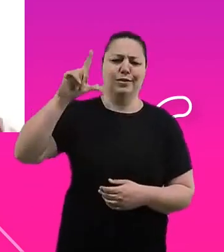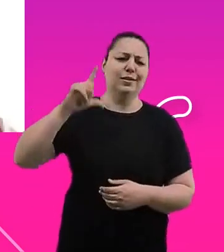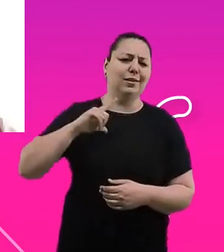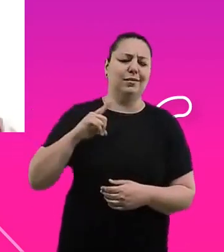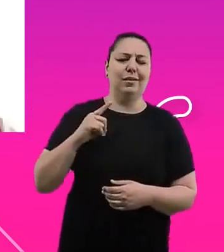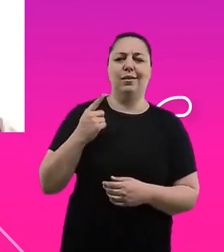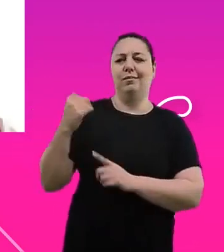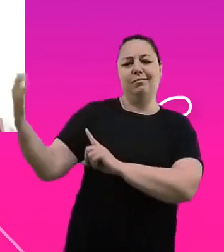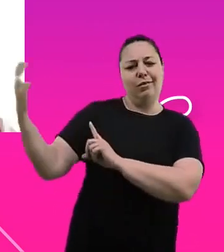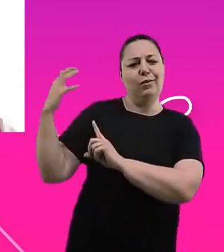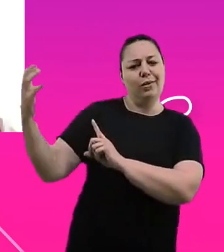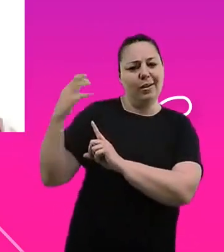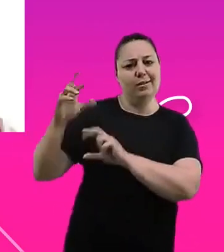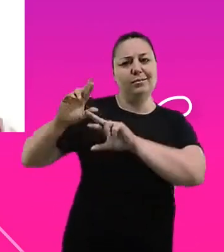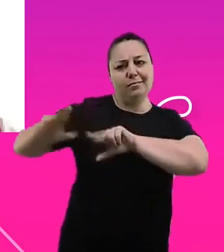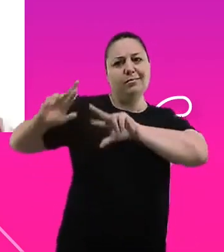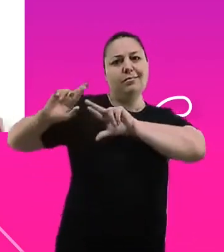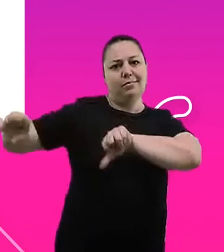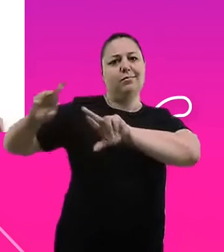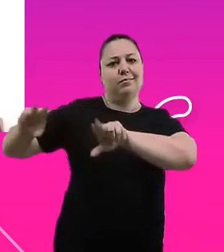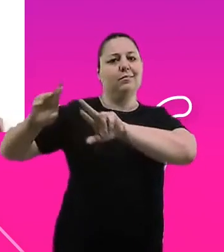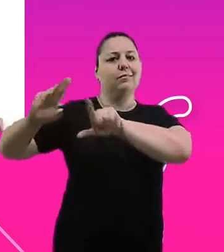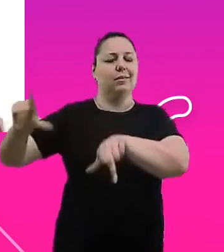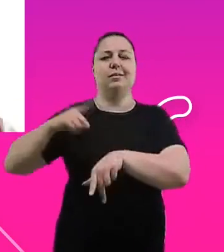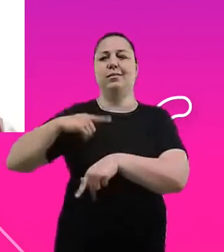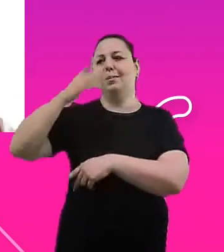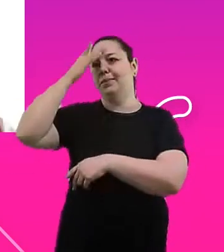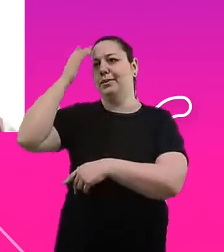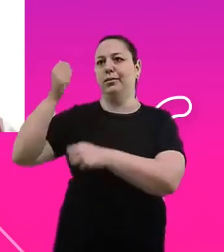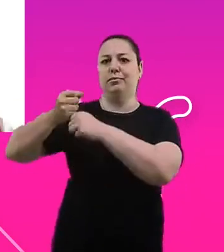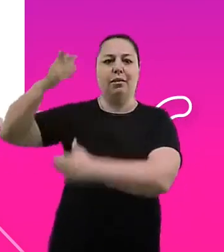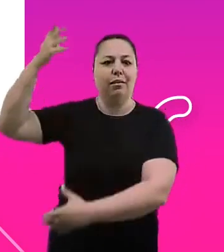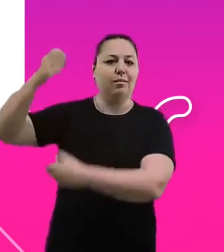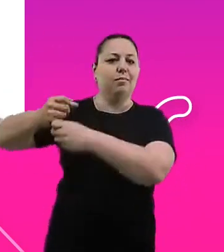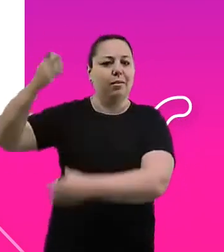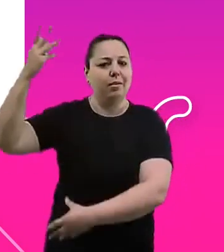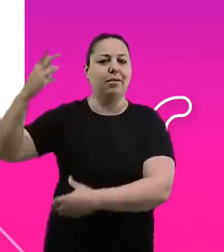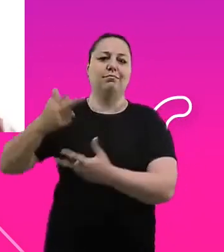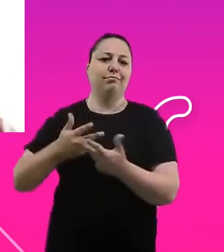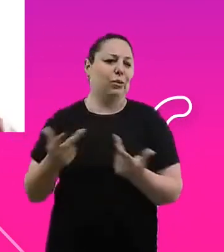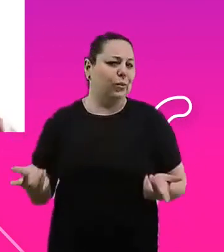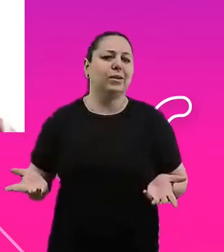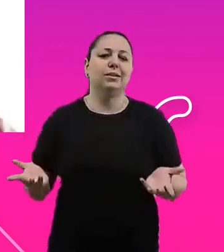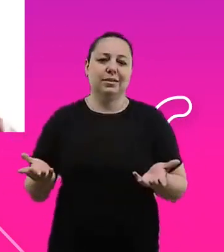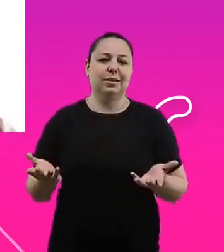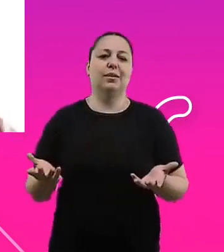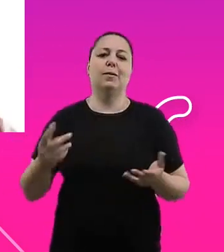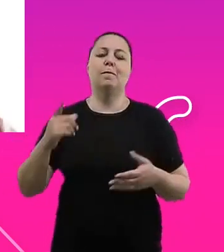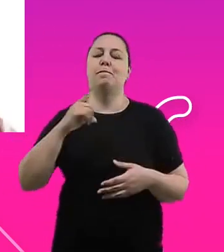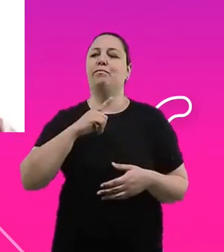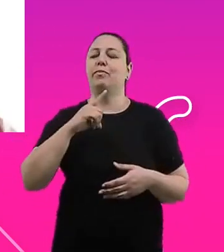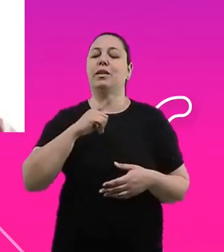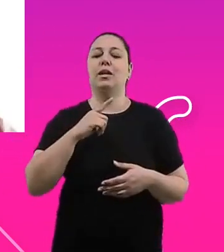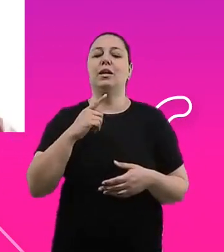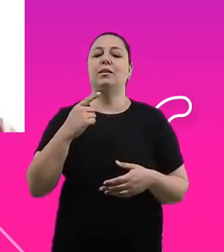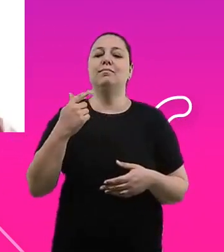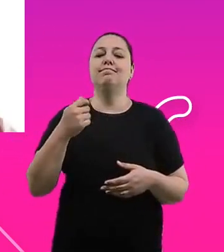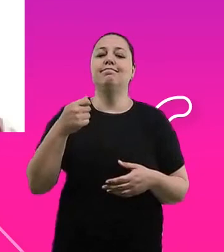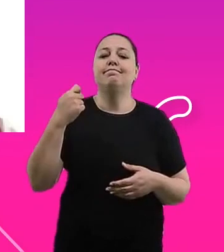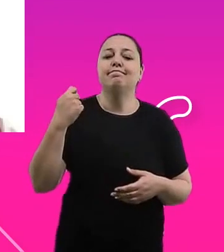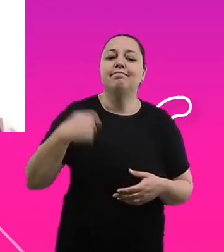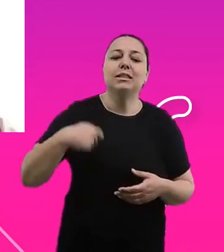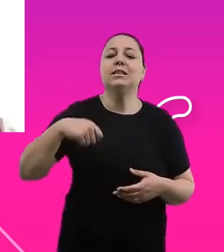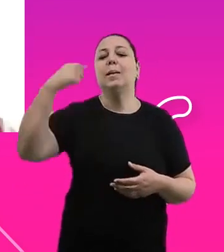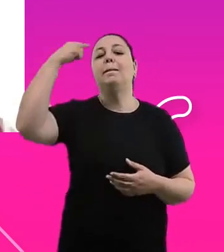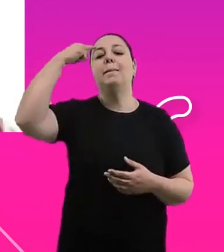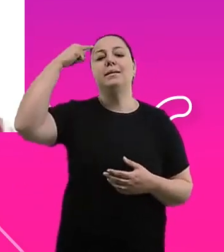que aparecem no feed, pessoas que conversam, o próprio Prisma, a gente trouxe 42 pessoas do Brasil inteiro para conversar, e tipo,